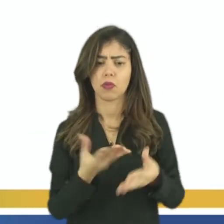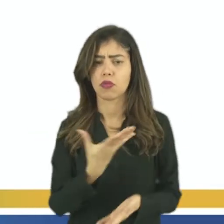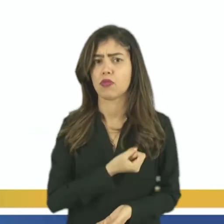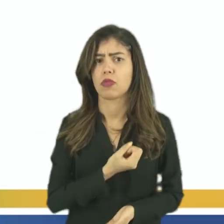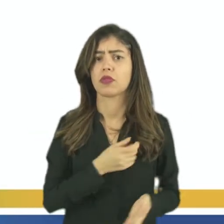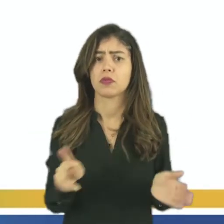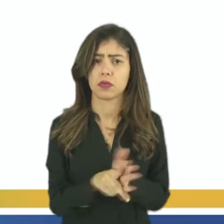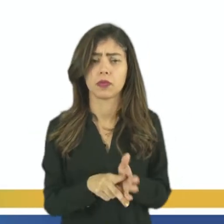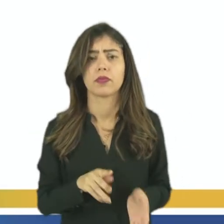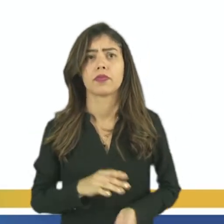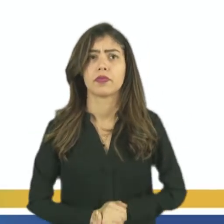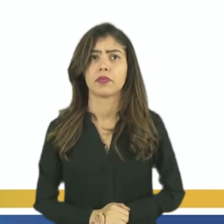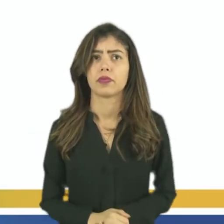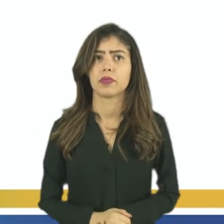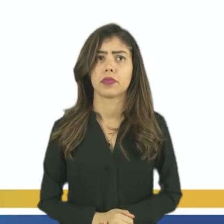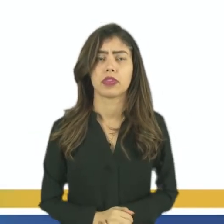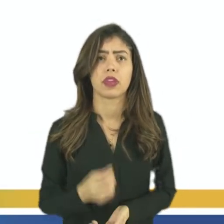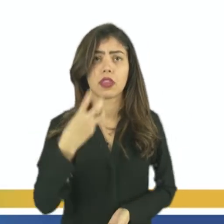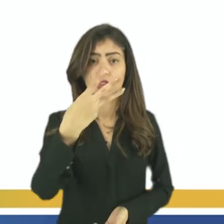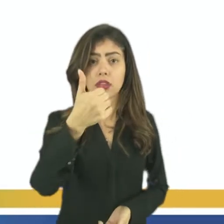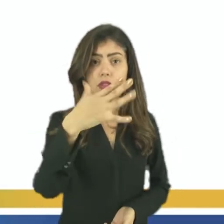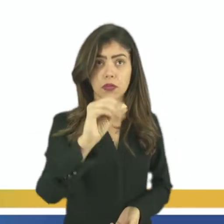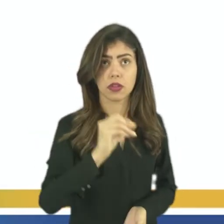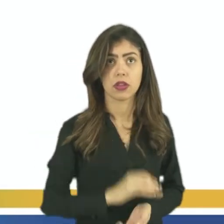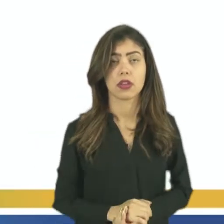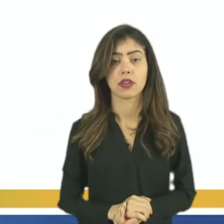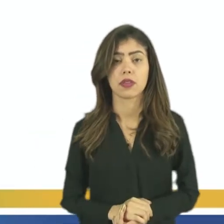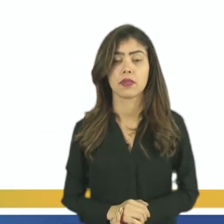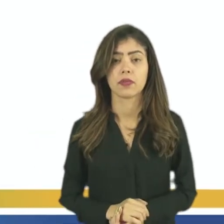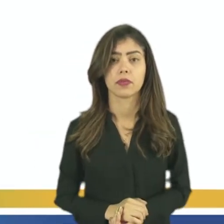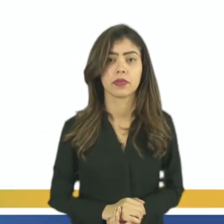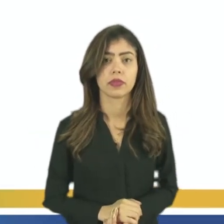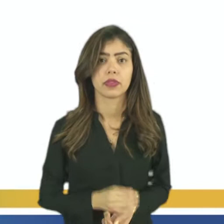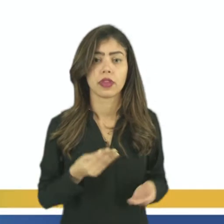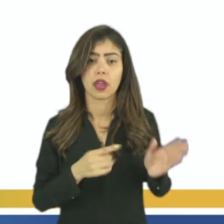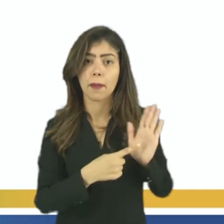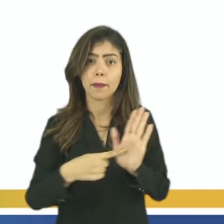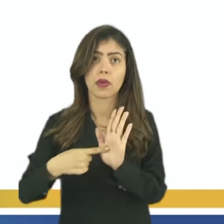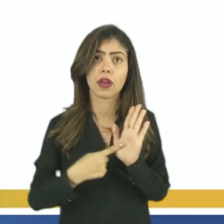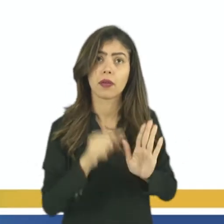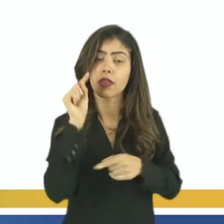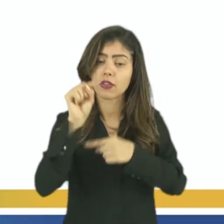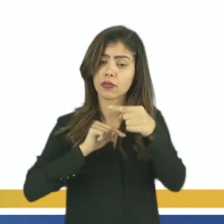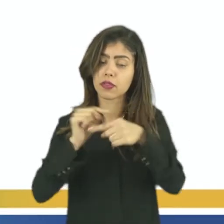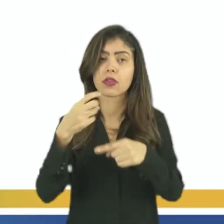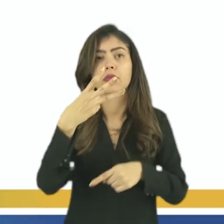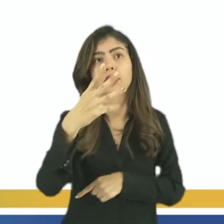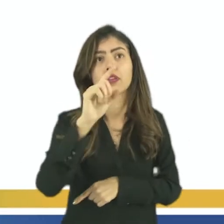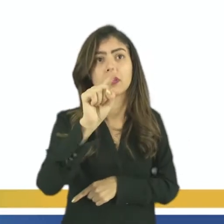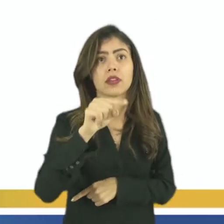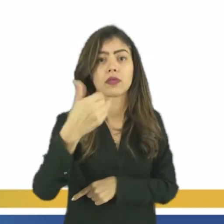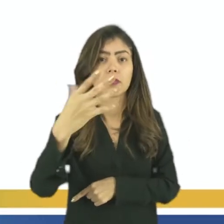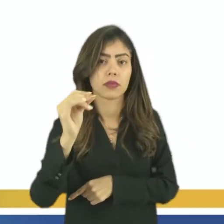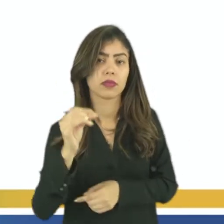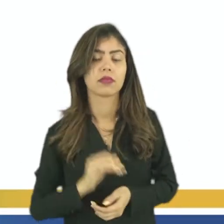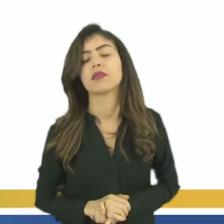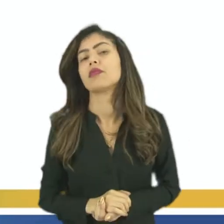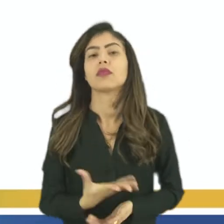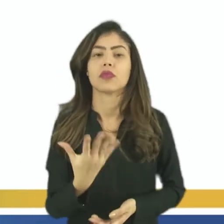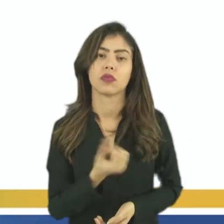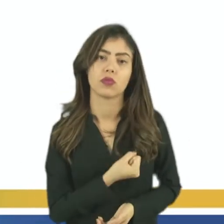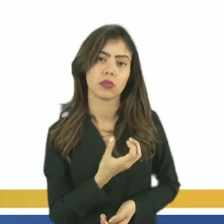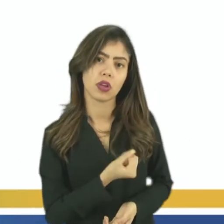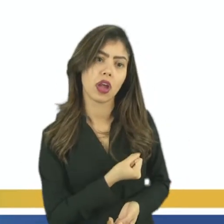números mesmo que tomamos ao três sobre 10 né é dado pela divisão de 3 para 10 ou seja o numerador